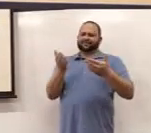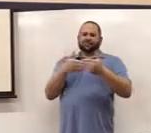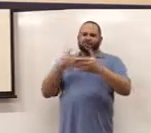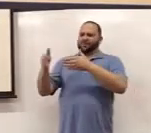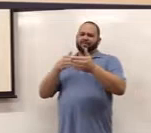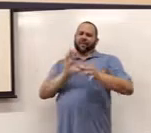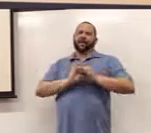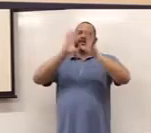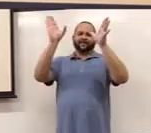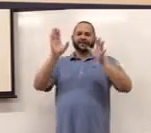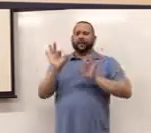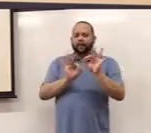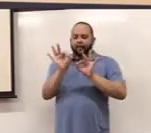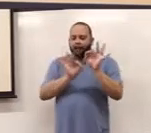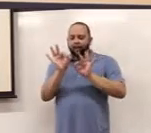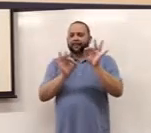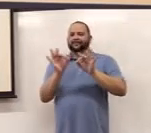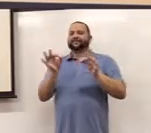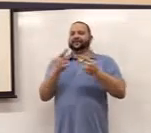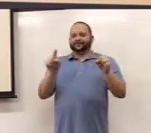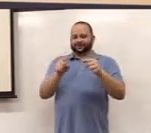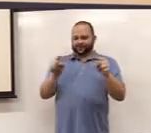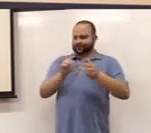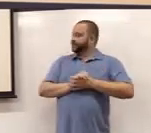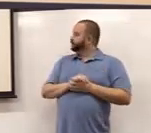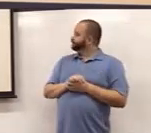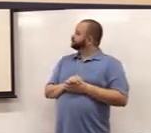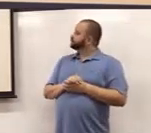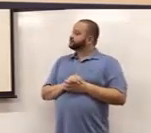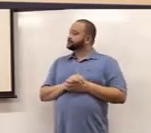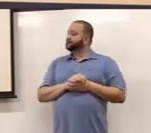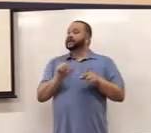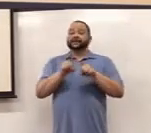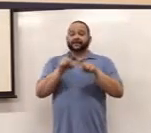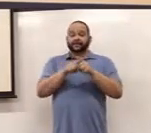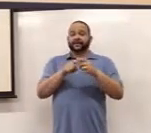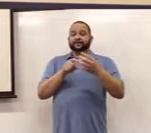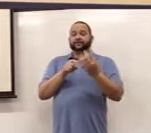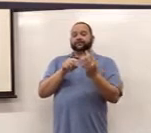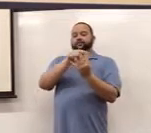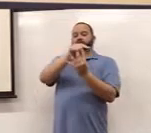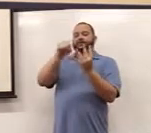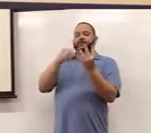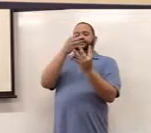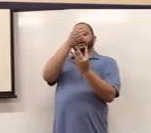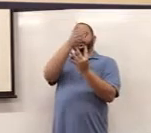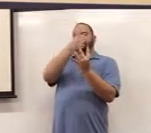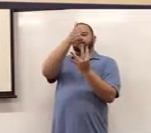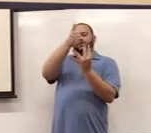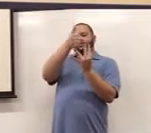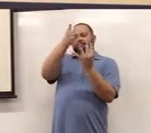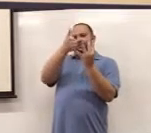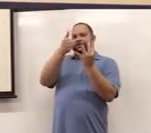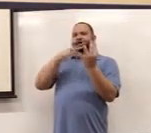gente vai criando as notas. Entre as notas, a gente ainda tem notas alteradas, né? Que de uma nota para outra a gente tem